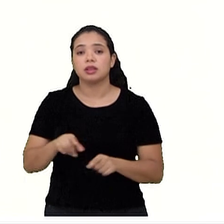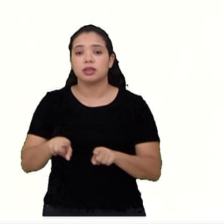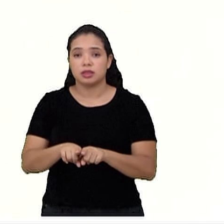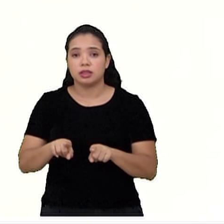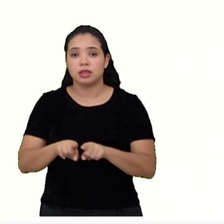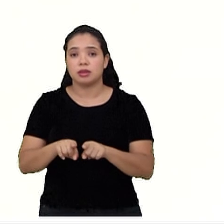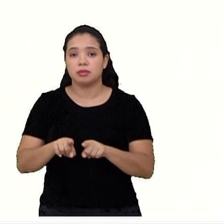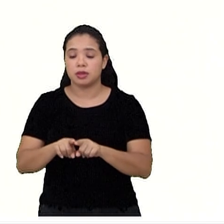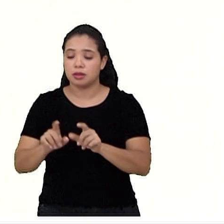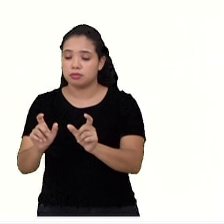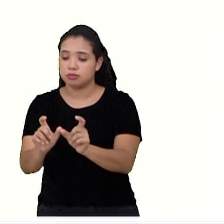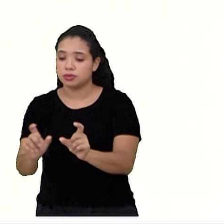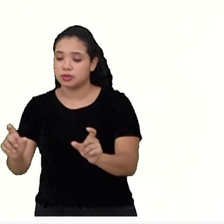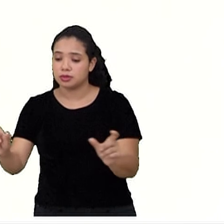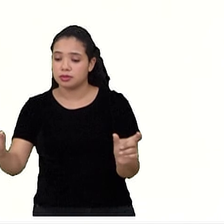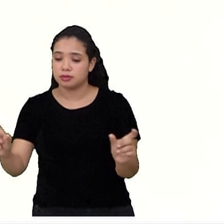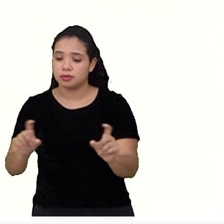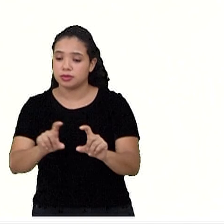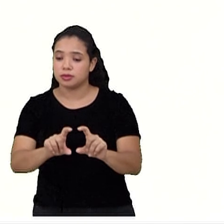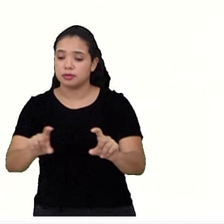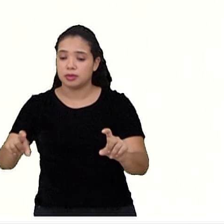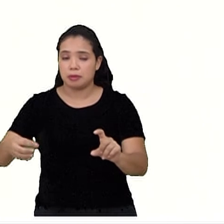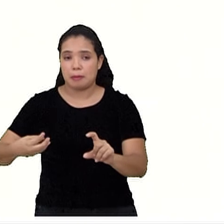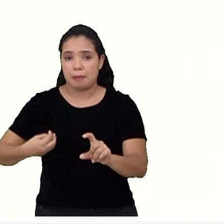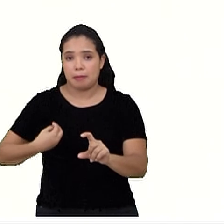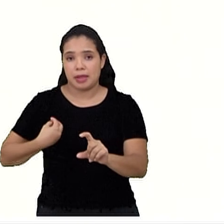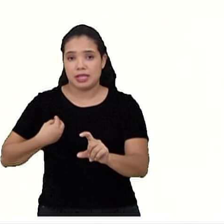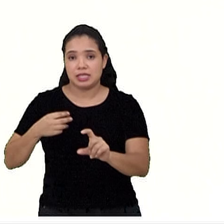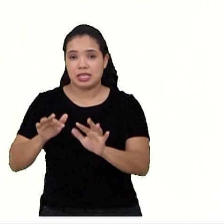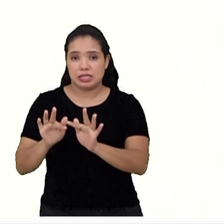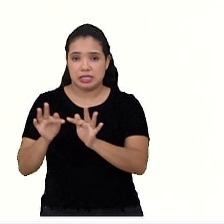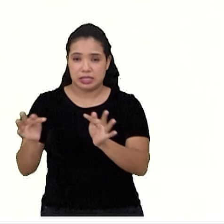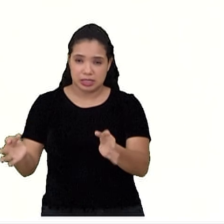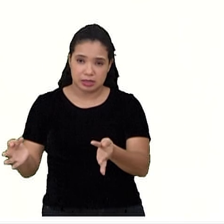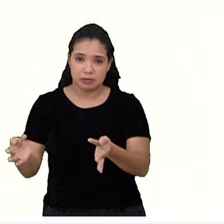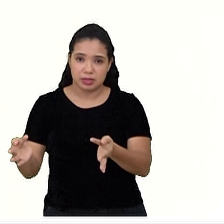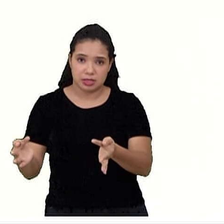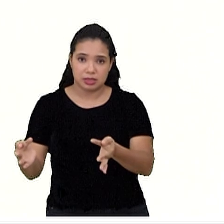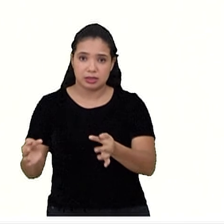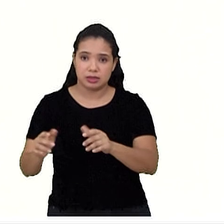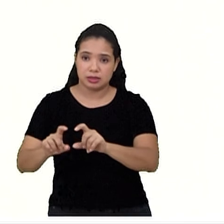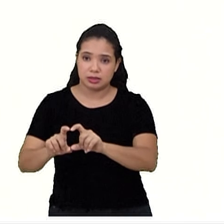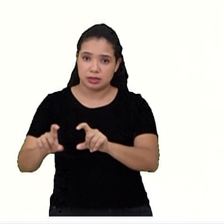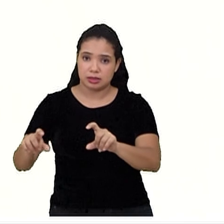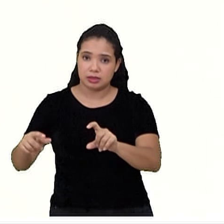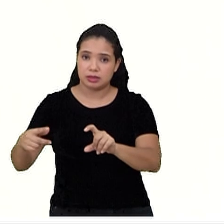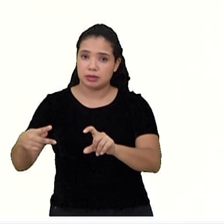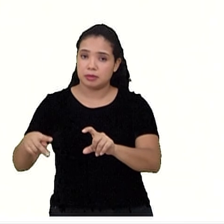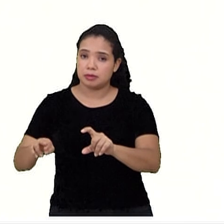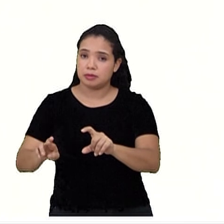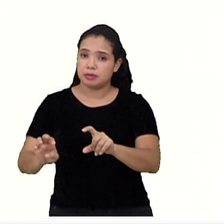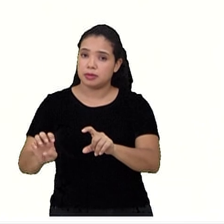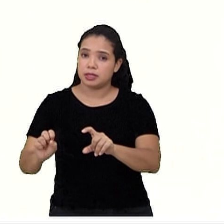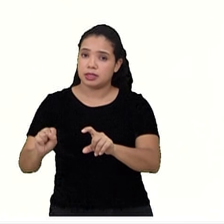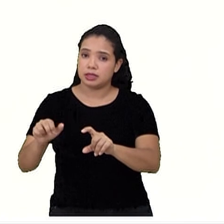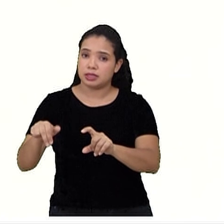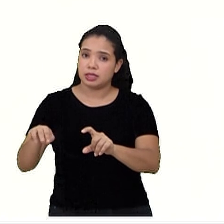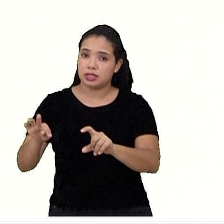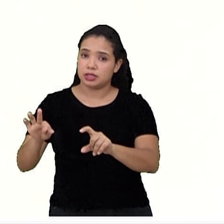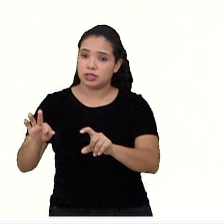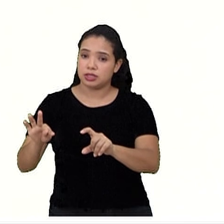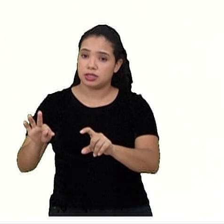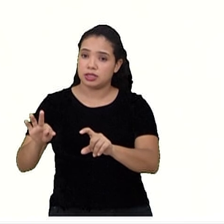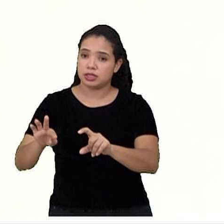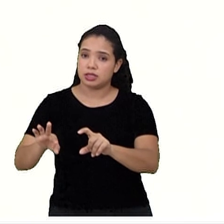simple present, que é o presente simples, pessoal. Receive é o verbo receber, né? No simple